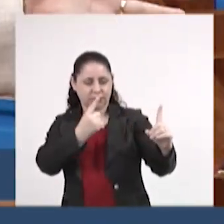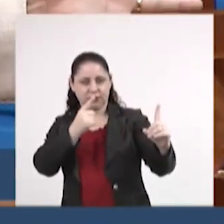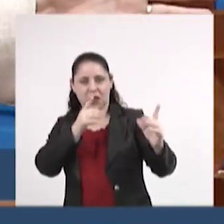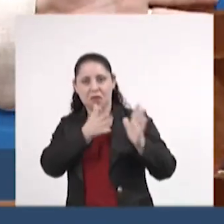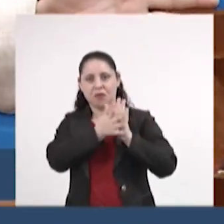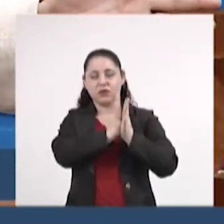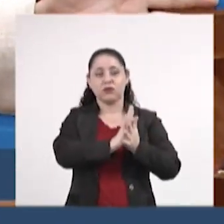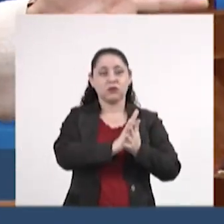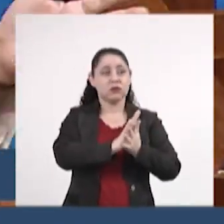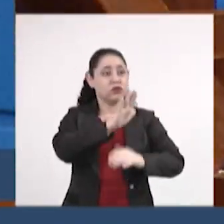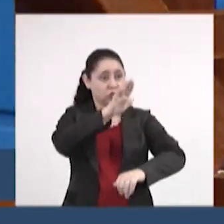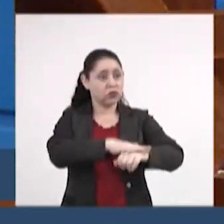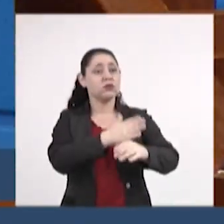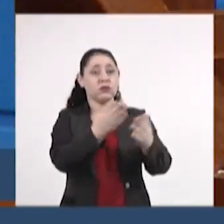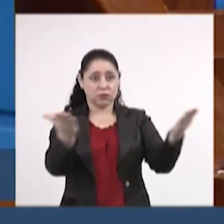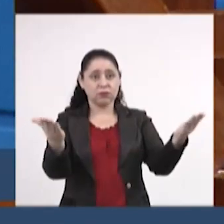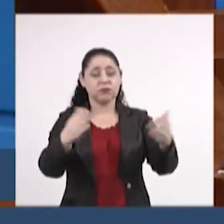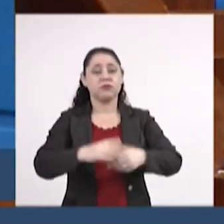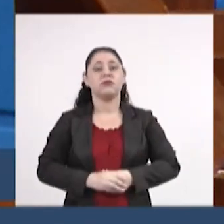aqui convocando vocês.